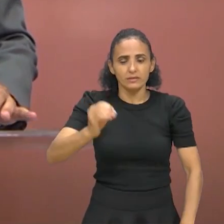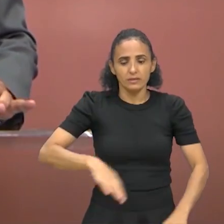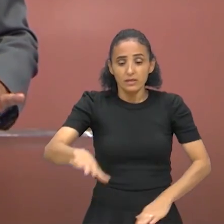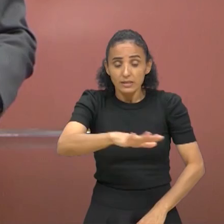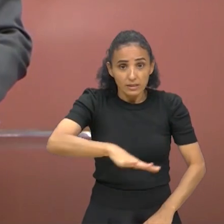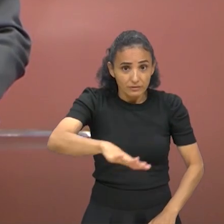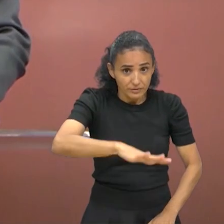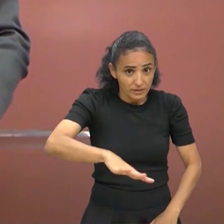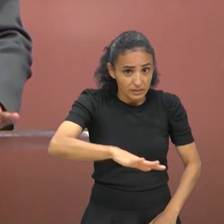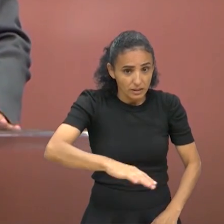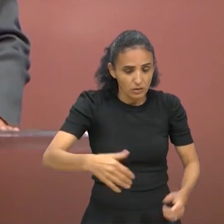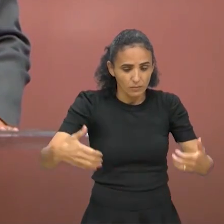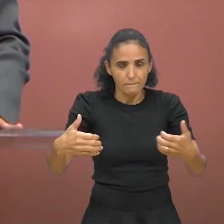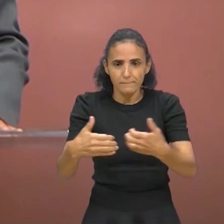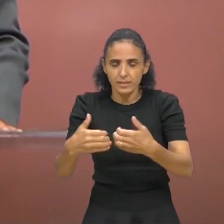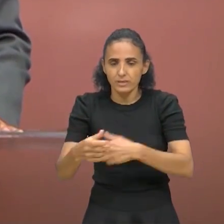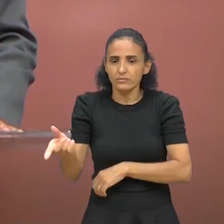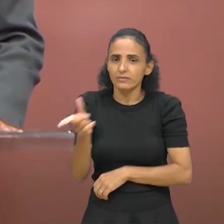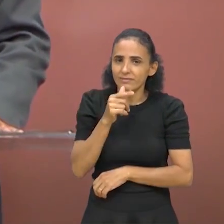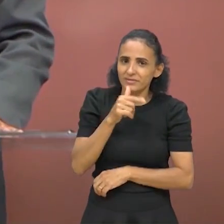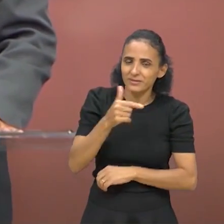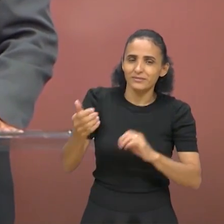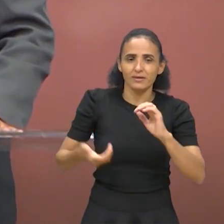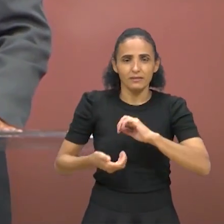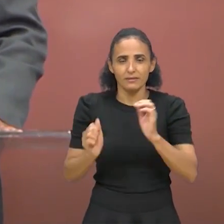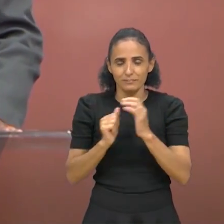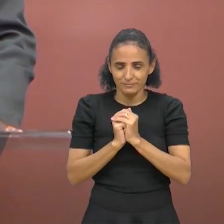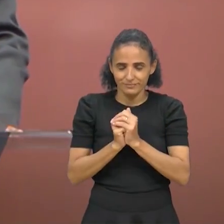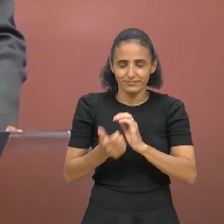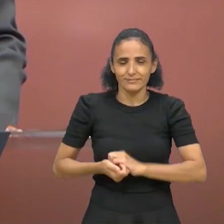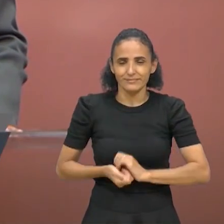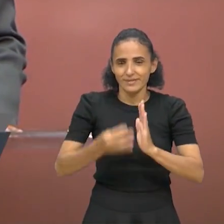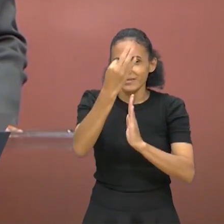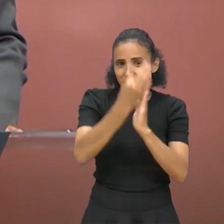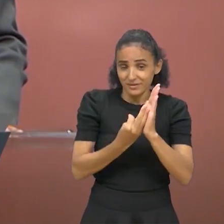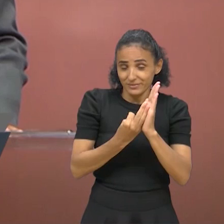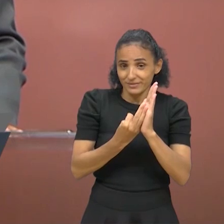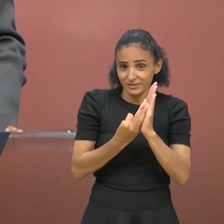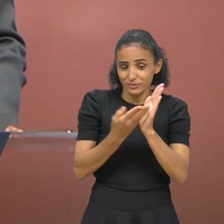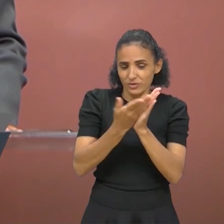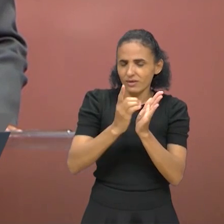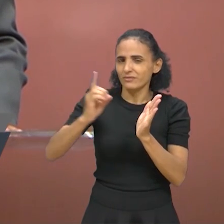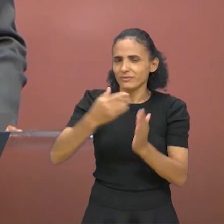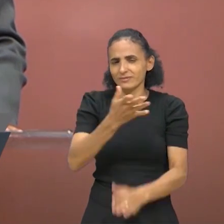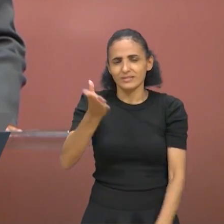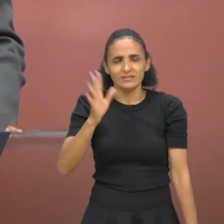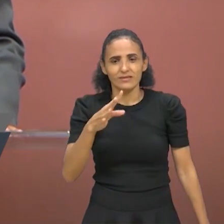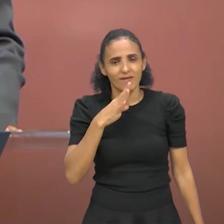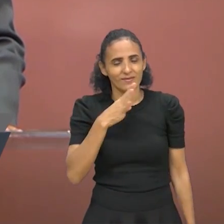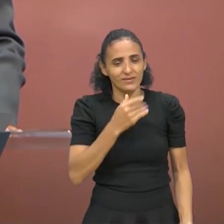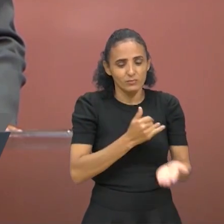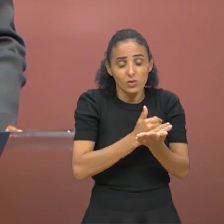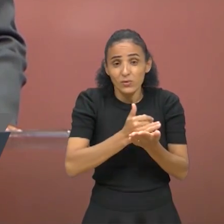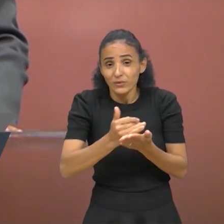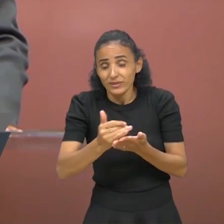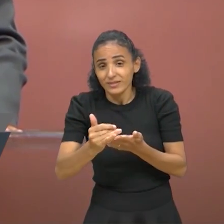junto das águas. Amém. Estamos diante de um texto sagrado muito conhecido. No início do